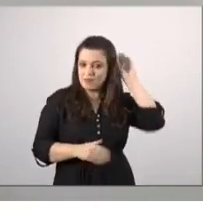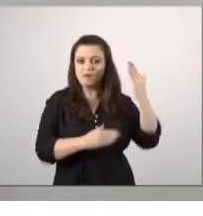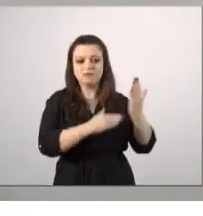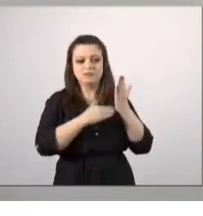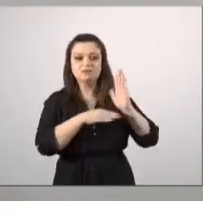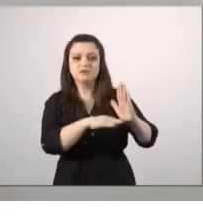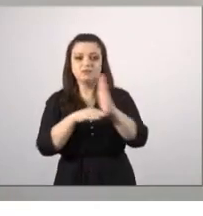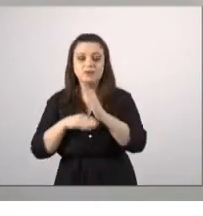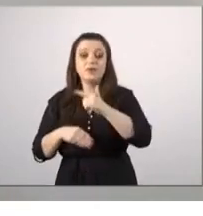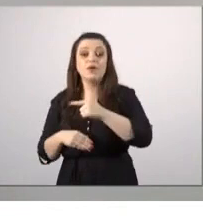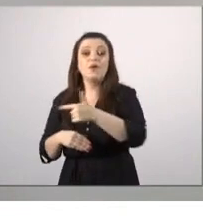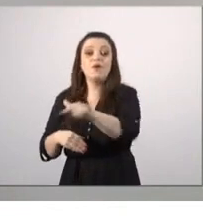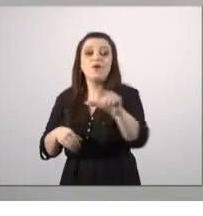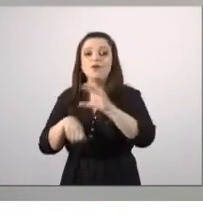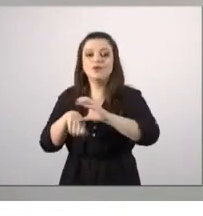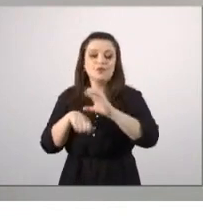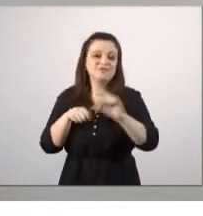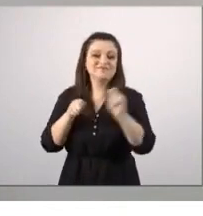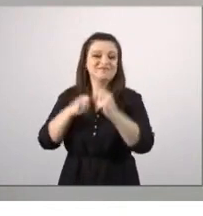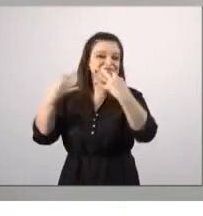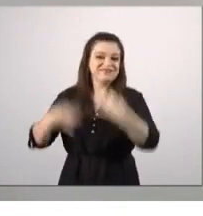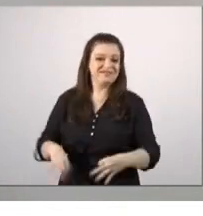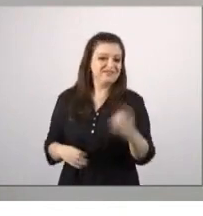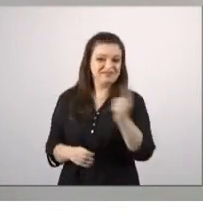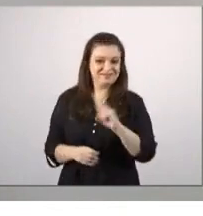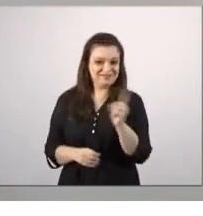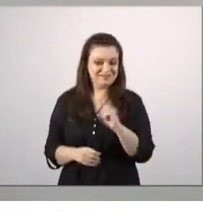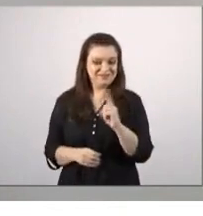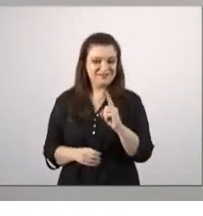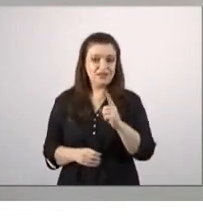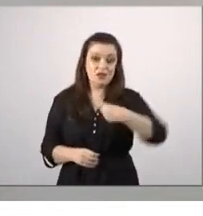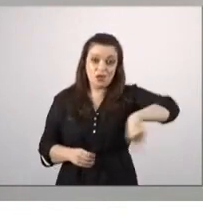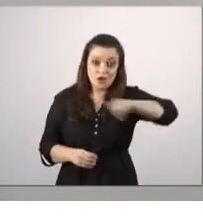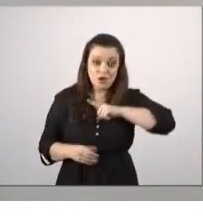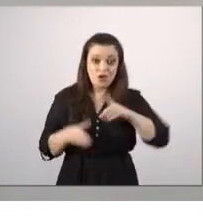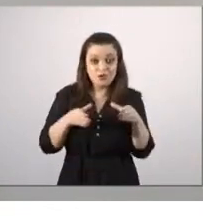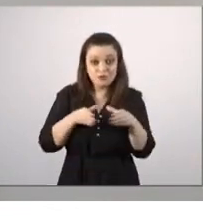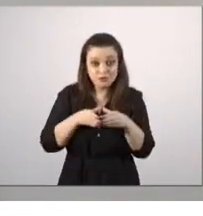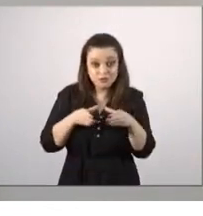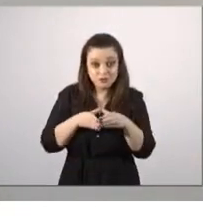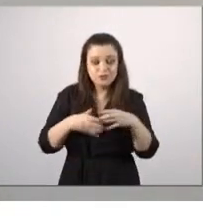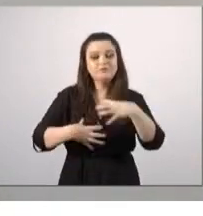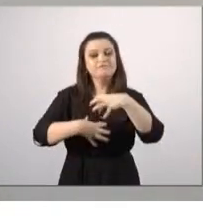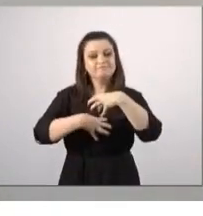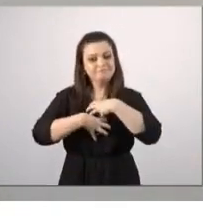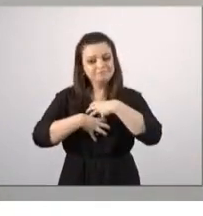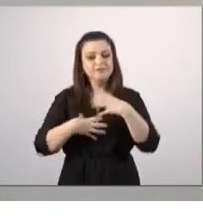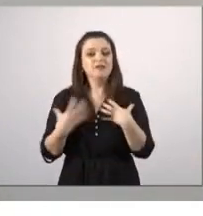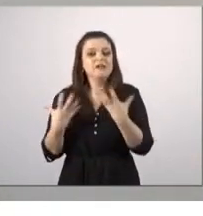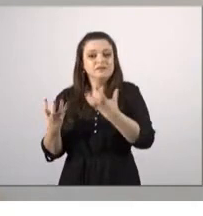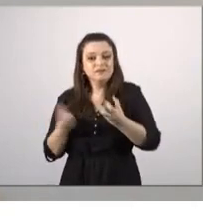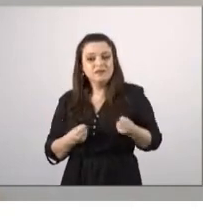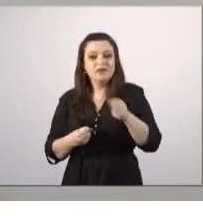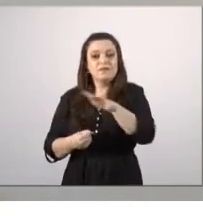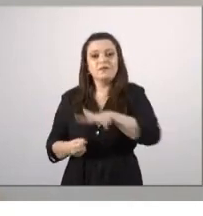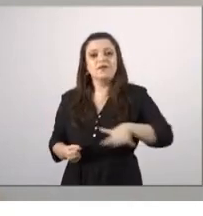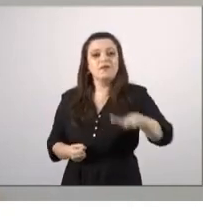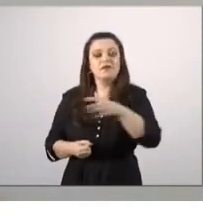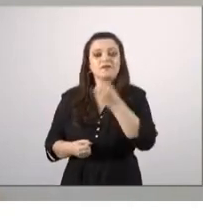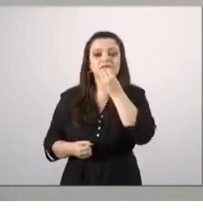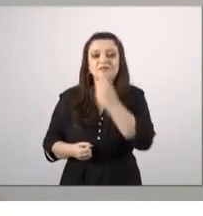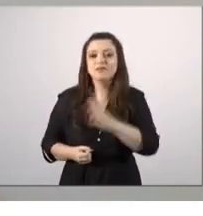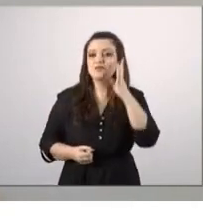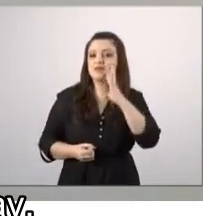realidade. Nossa turma teve essa oportunidade de experimentar um ambiente acolhedor, onde cada estudante, com sua